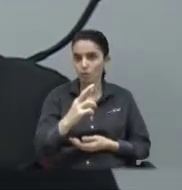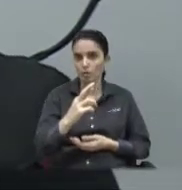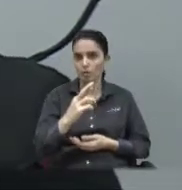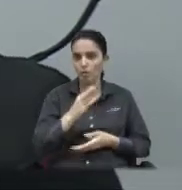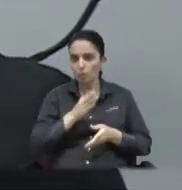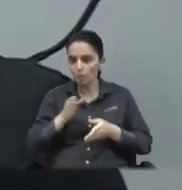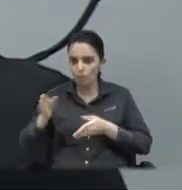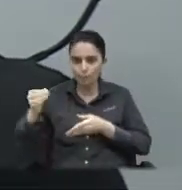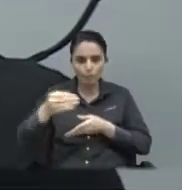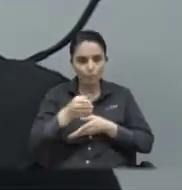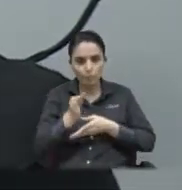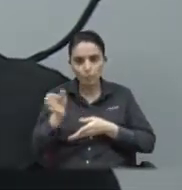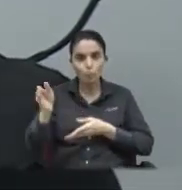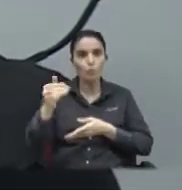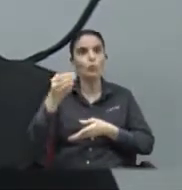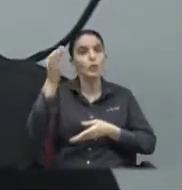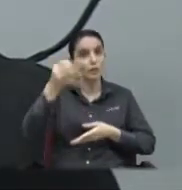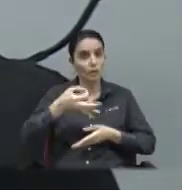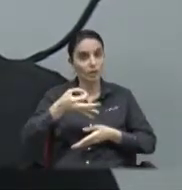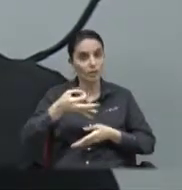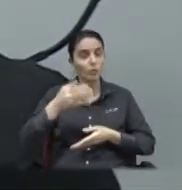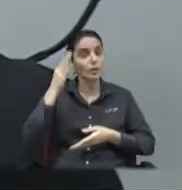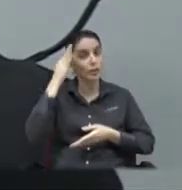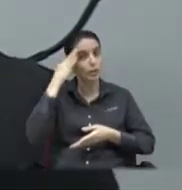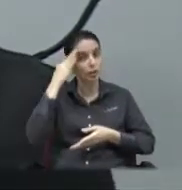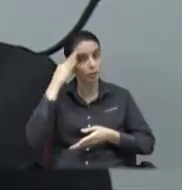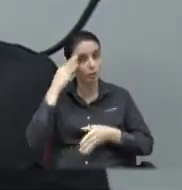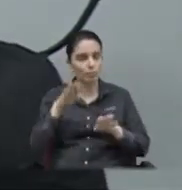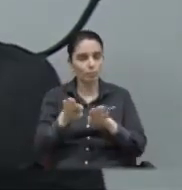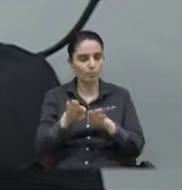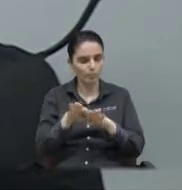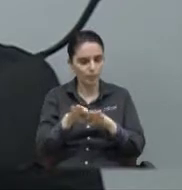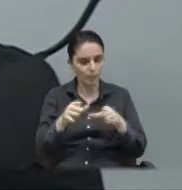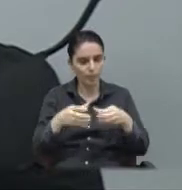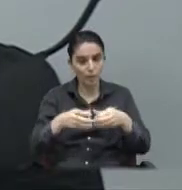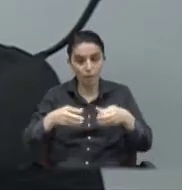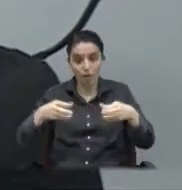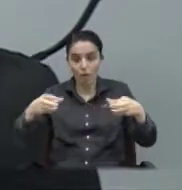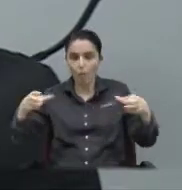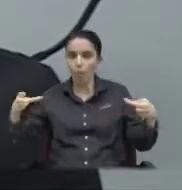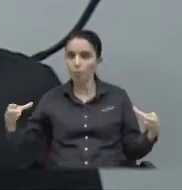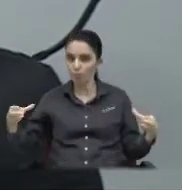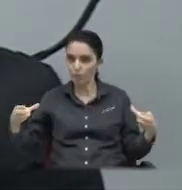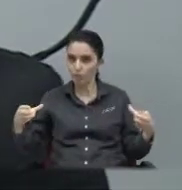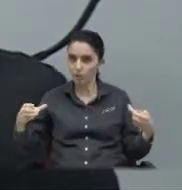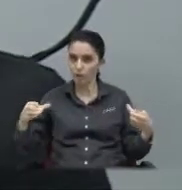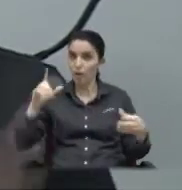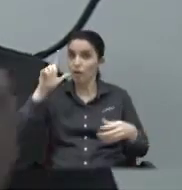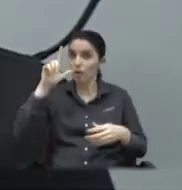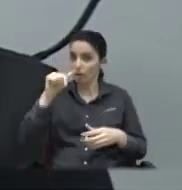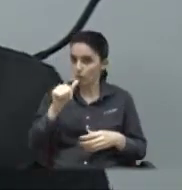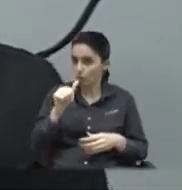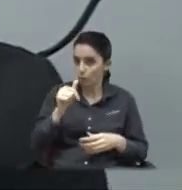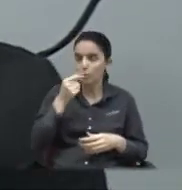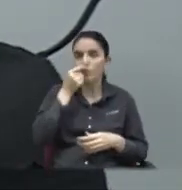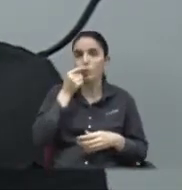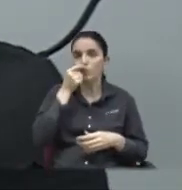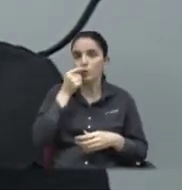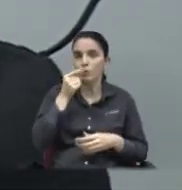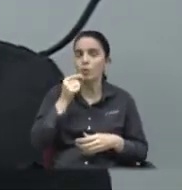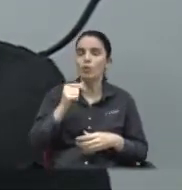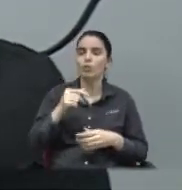resposta sobre a atual ampliação depois eu posso dividir as informações com você para que nós possamos